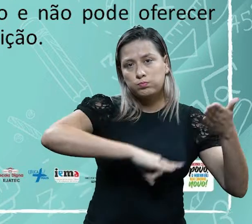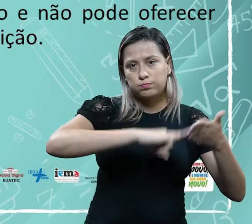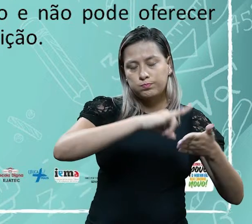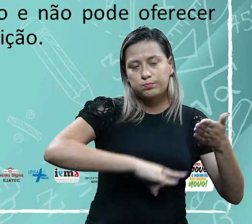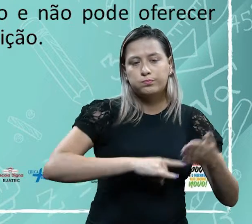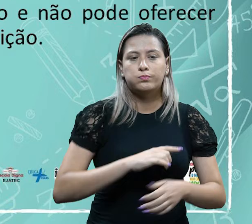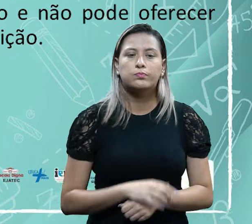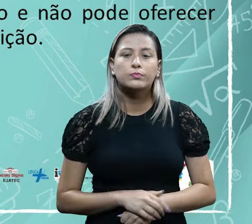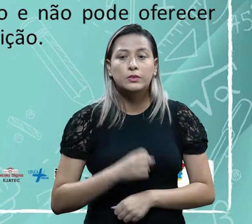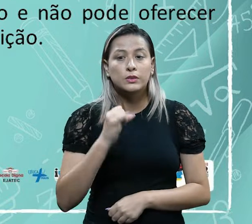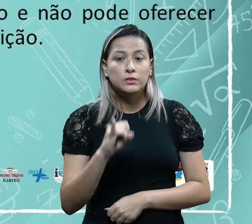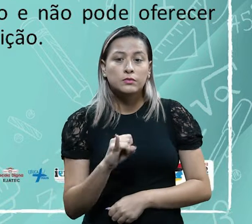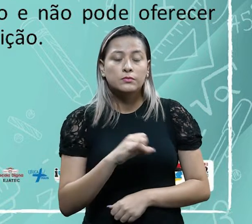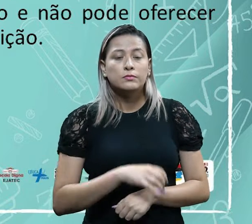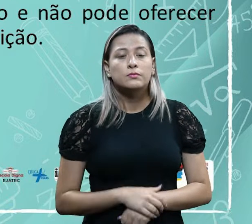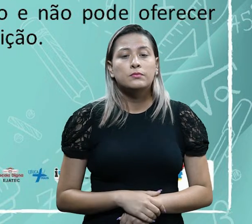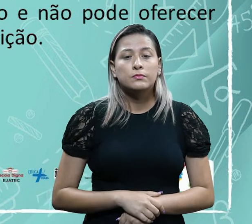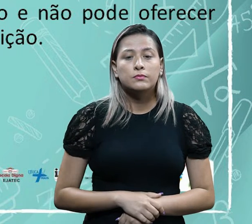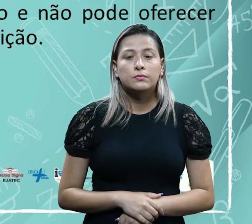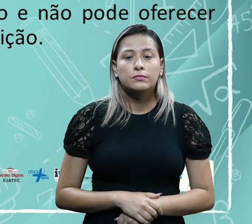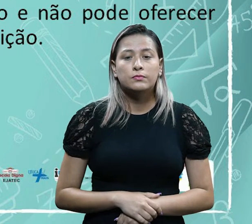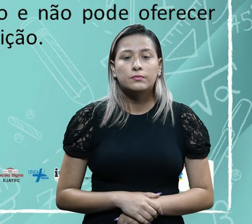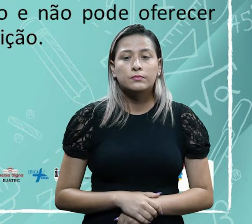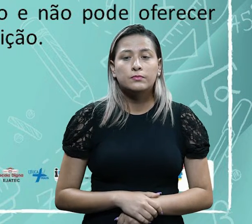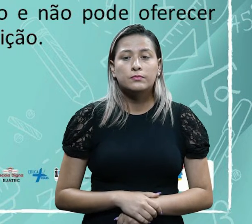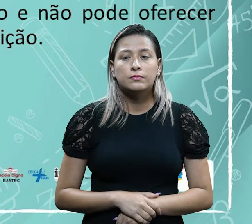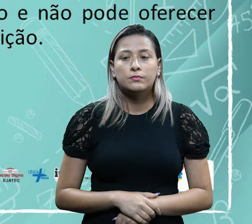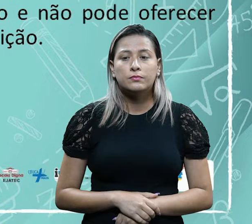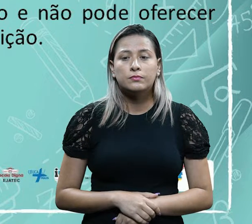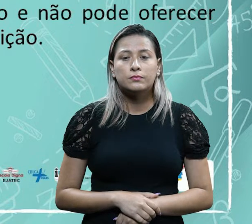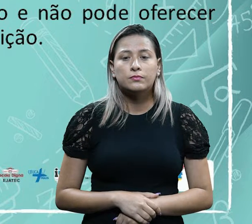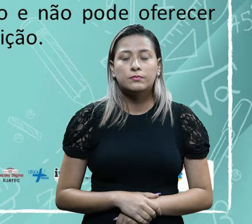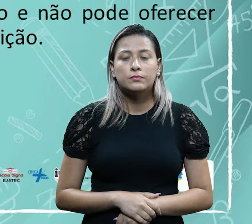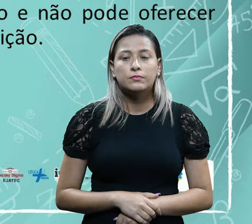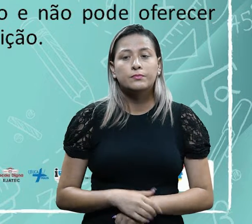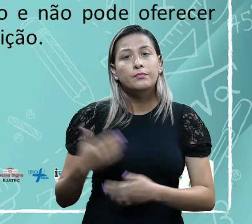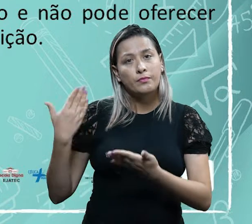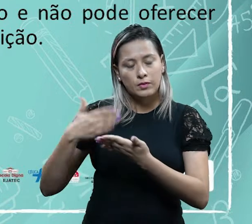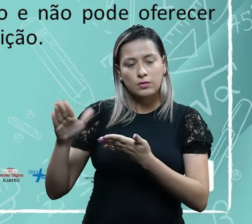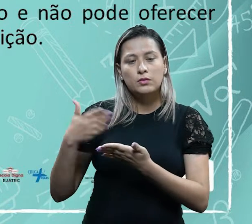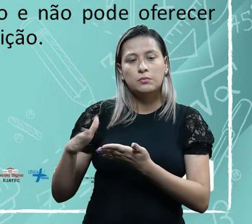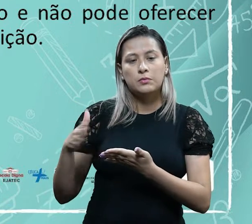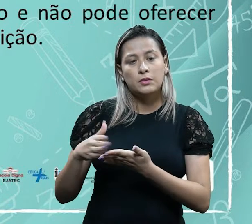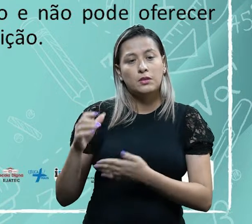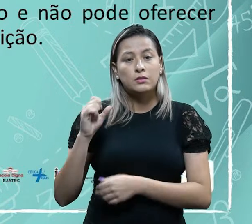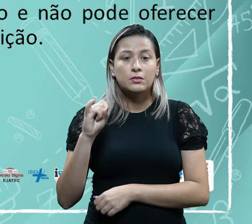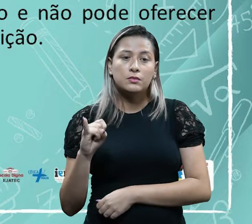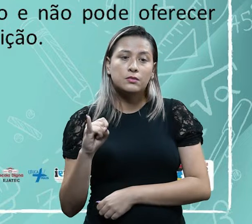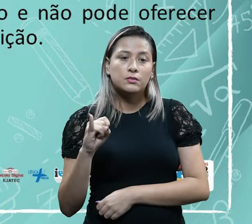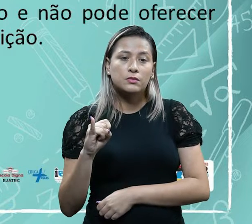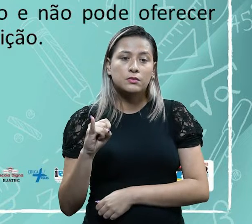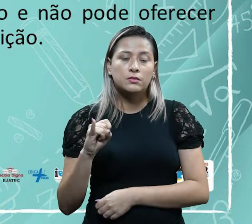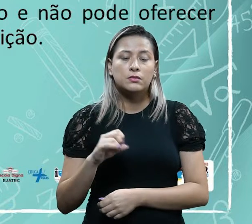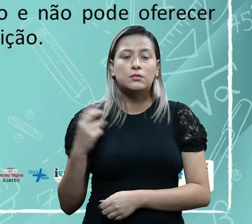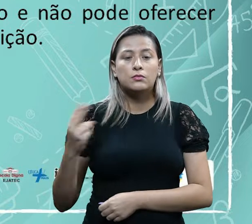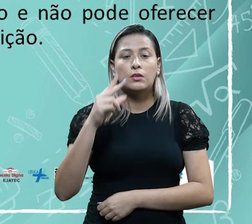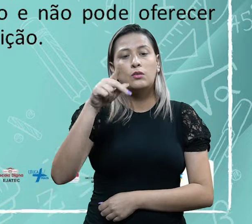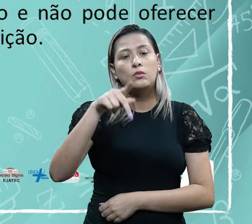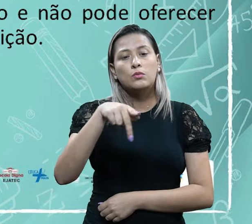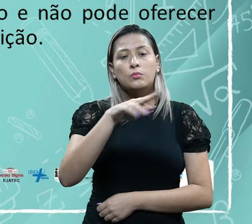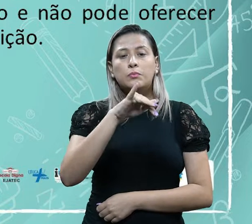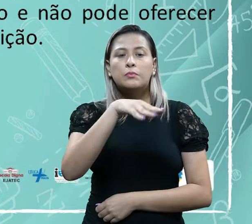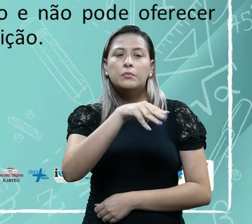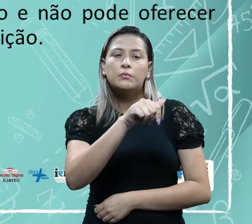e documental. Caso esse documento, em contrapartida, na verdade, serão eliminados caso eles não obtenham